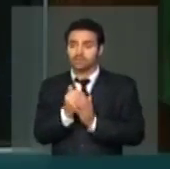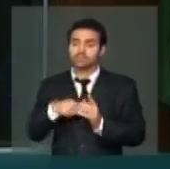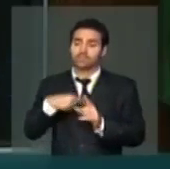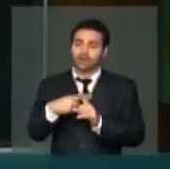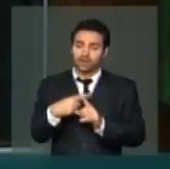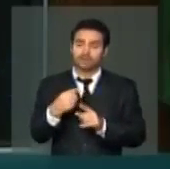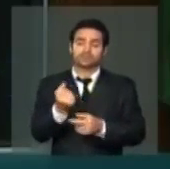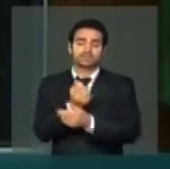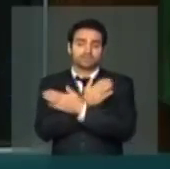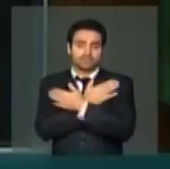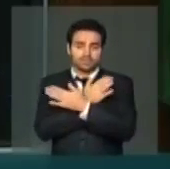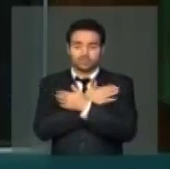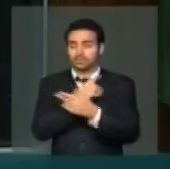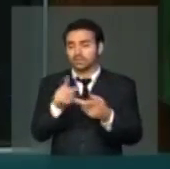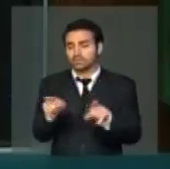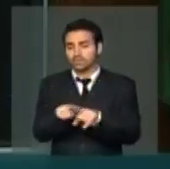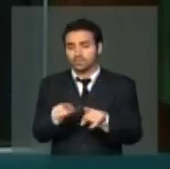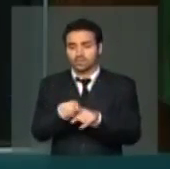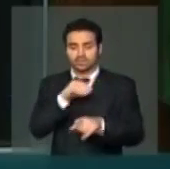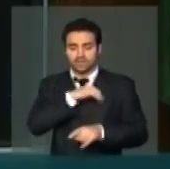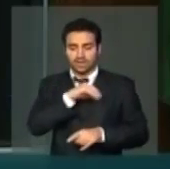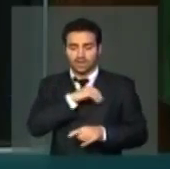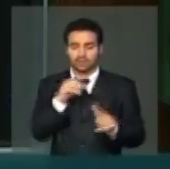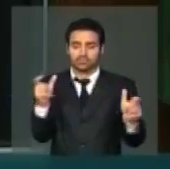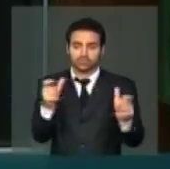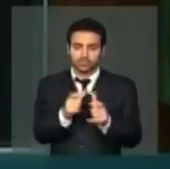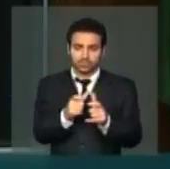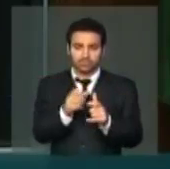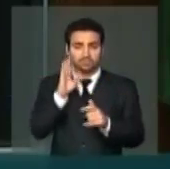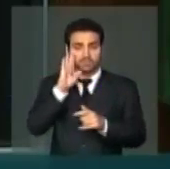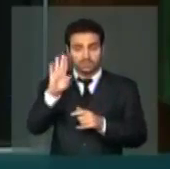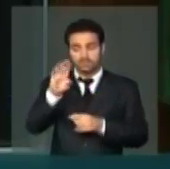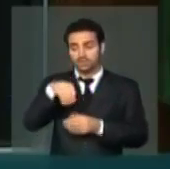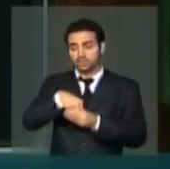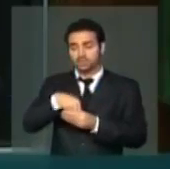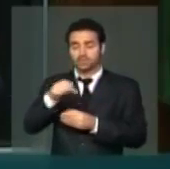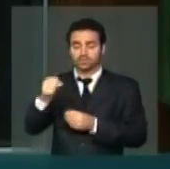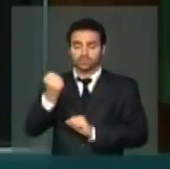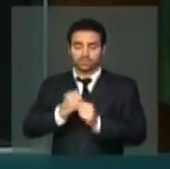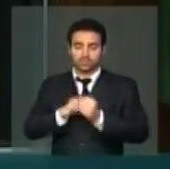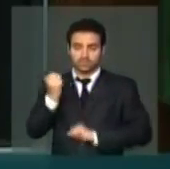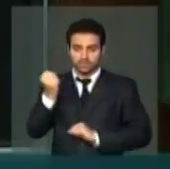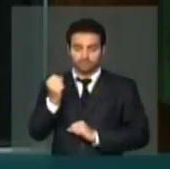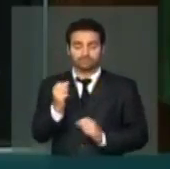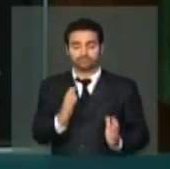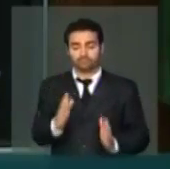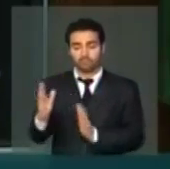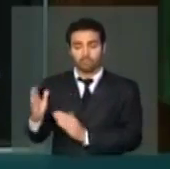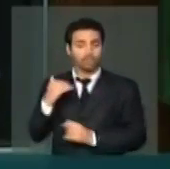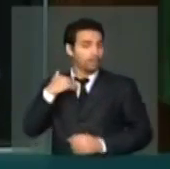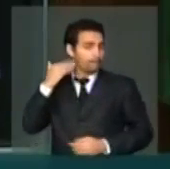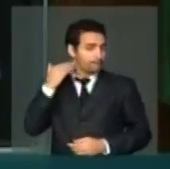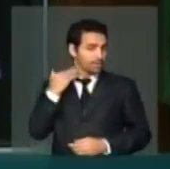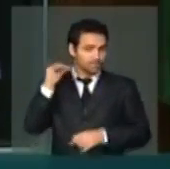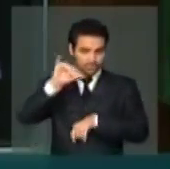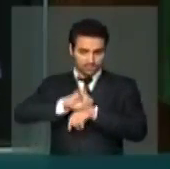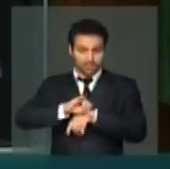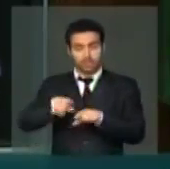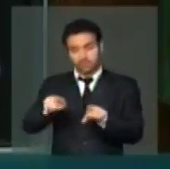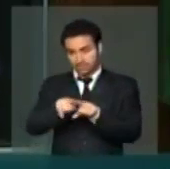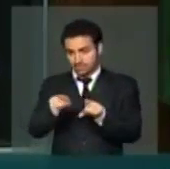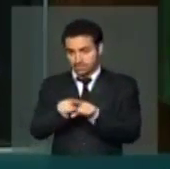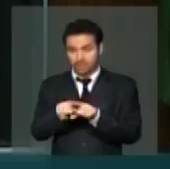e a redução da massa salarial, principalmente na nossa indústria. O Banco Central tem dado também a sua